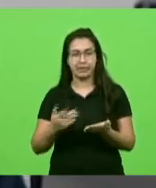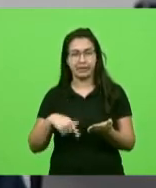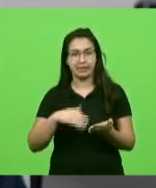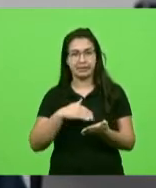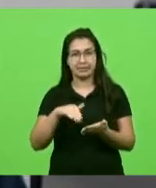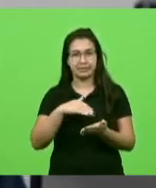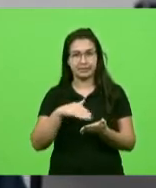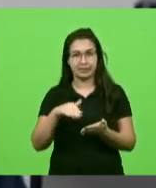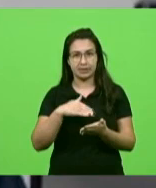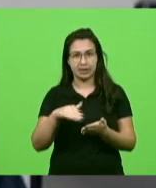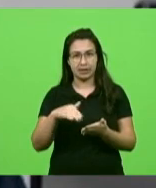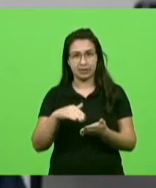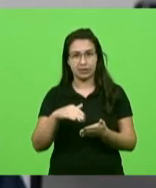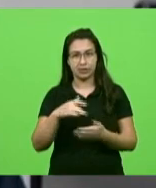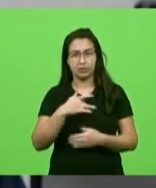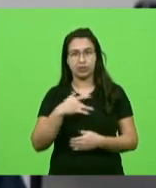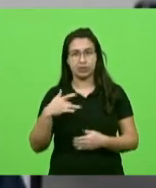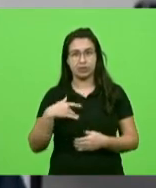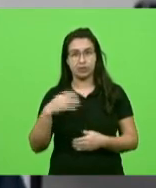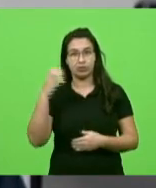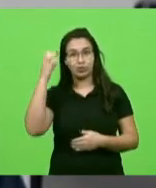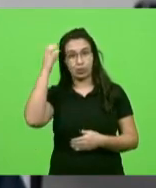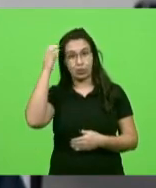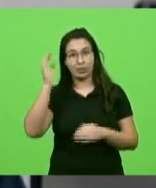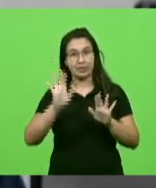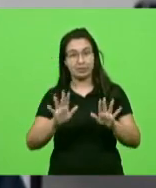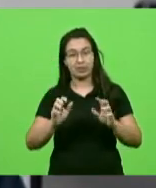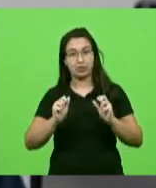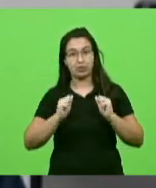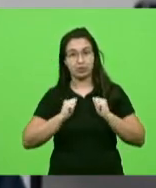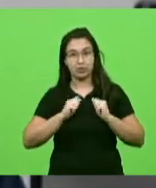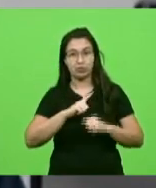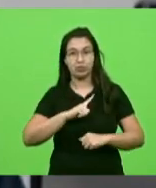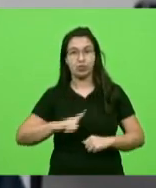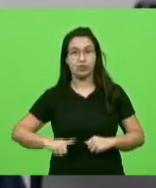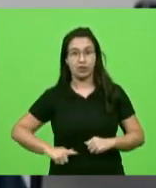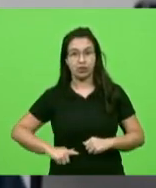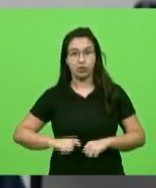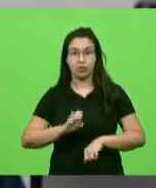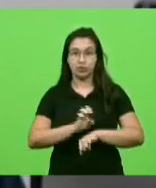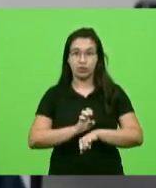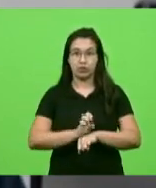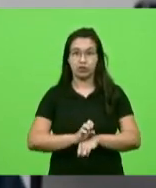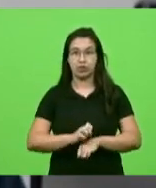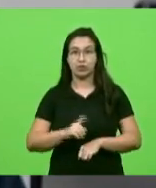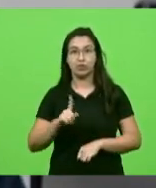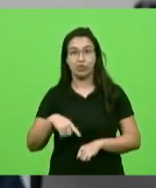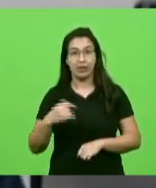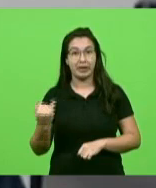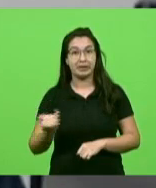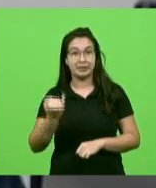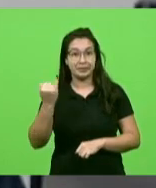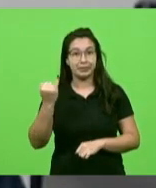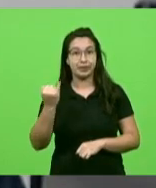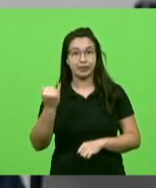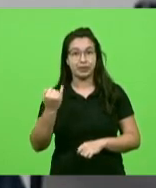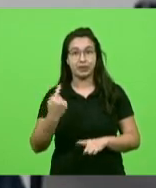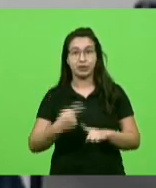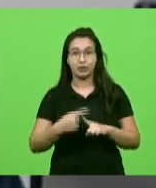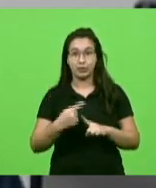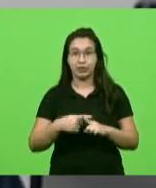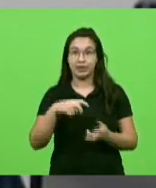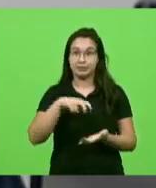subsecretária de saúde alguns ao governador do Estado deve ser considerada relevante e acaso confirmada em coisas